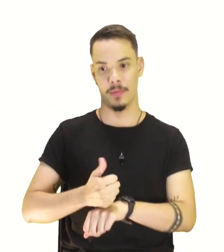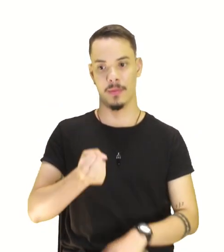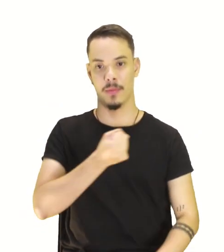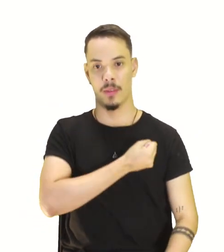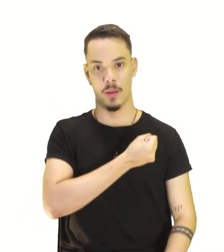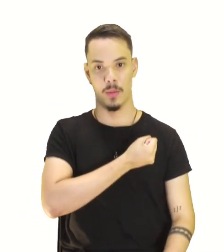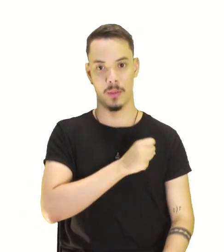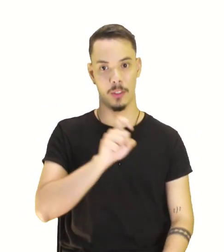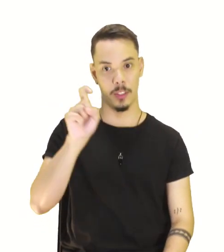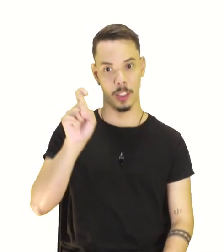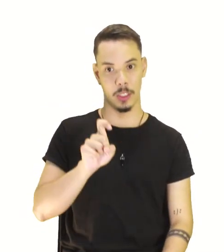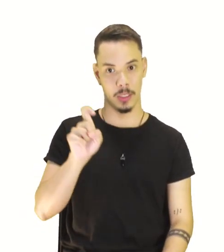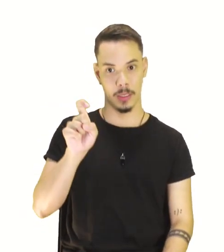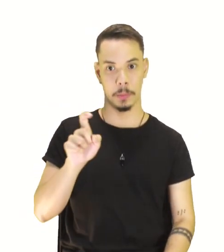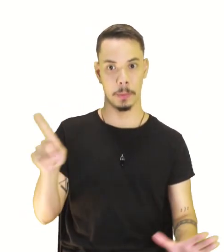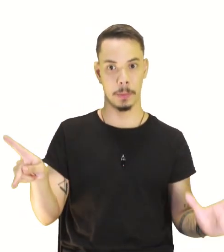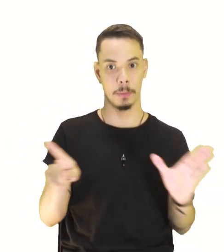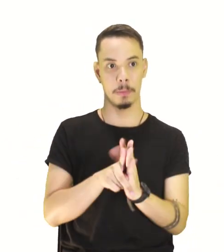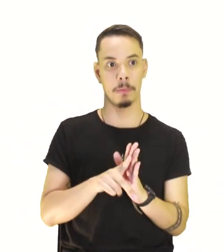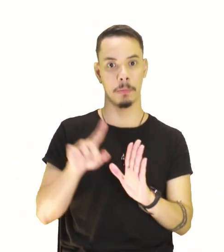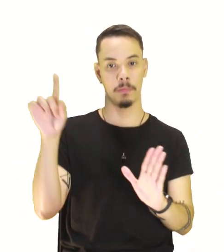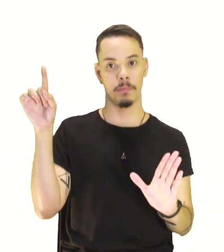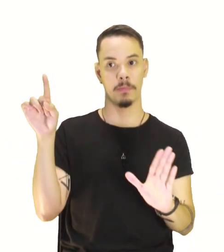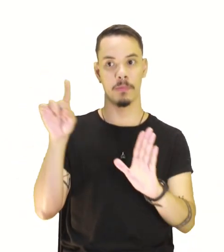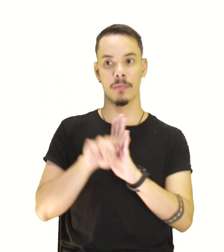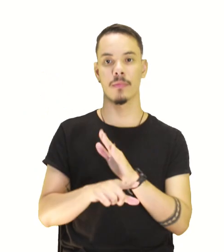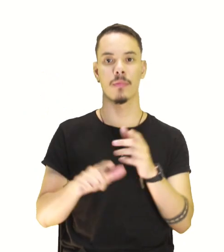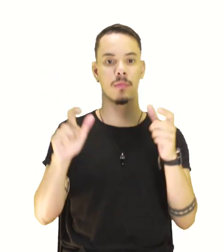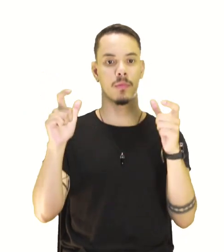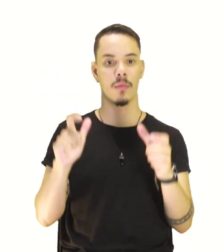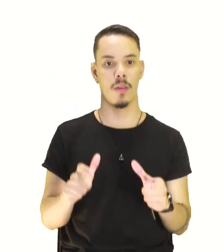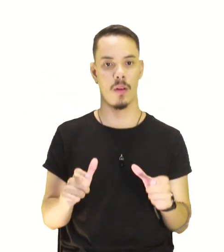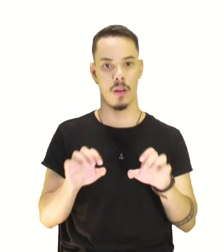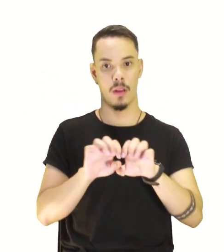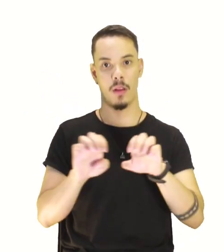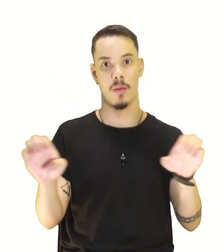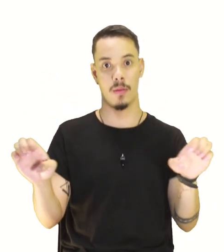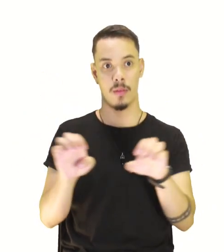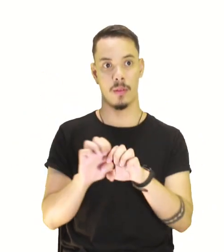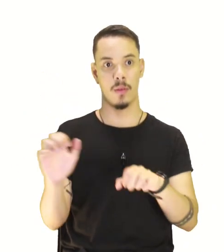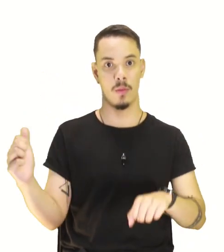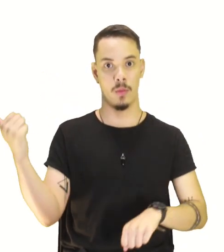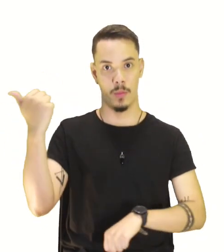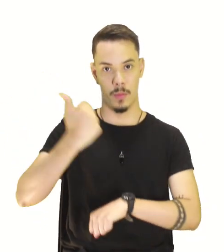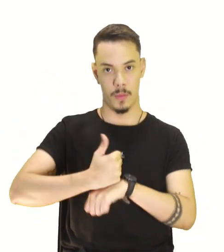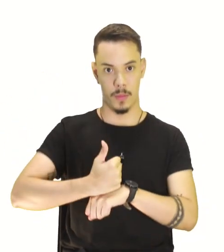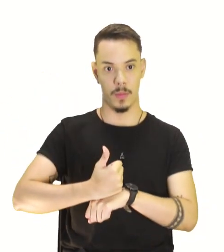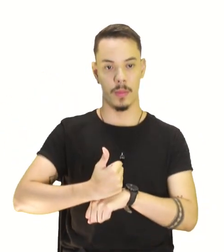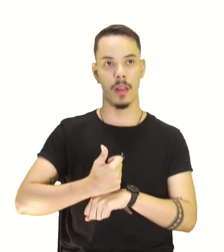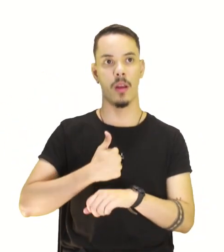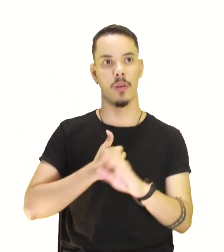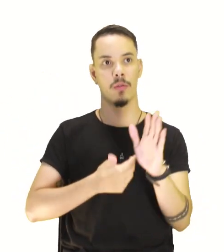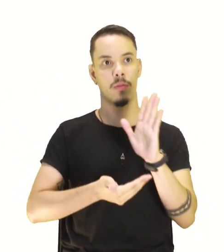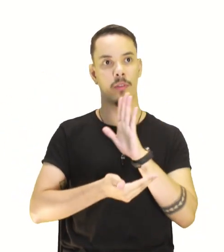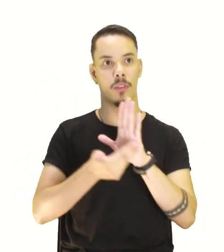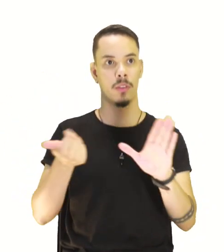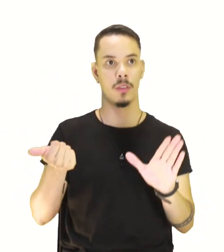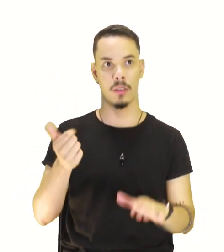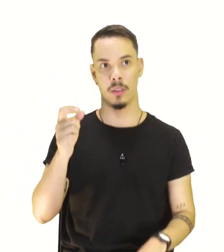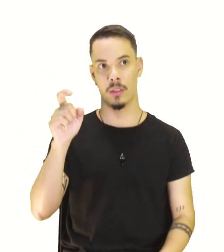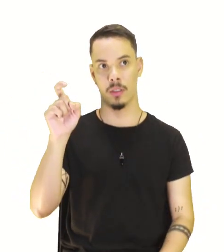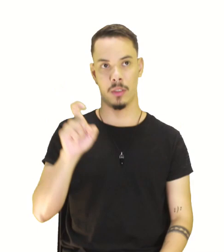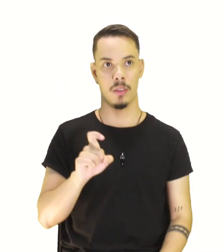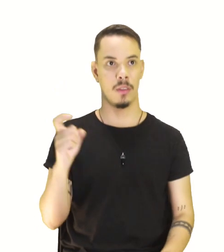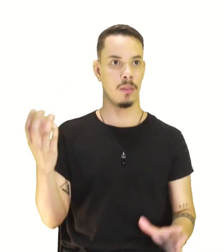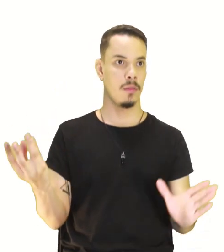de x da questão lá no lugar da equação. Então, naquele lugar da equaçãozinha, eu vou tirar o x e vou colocar